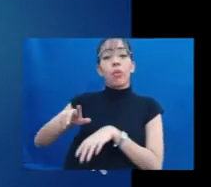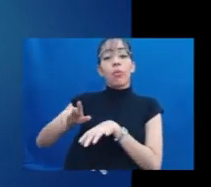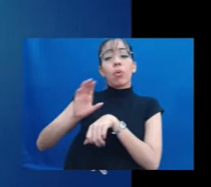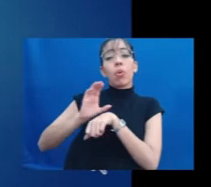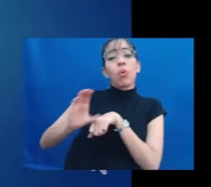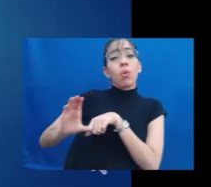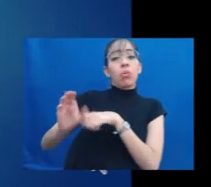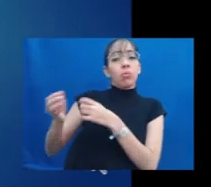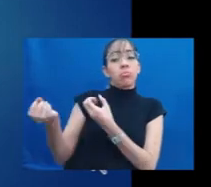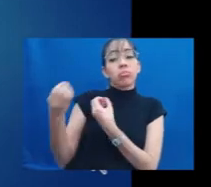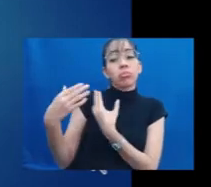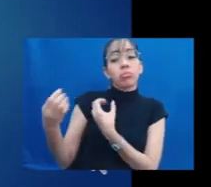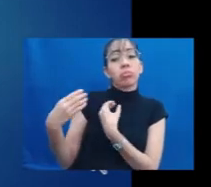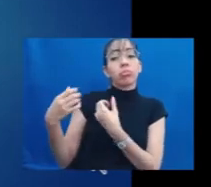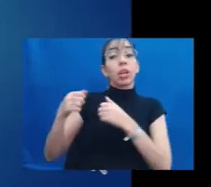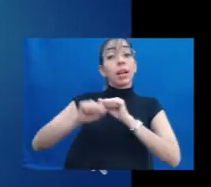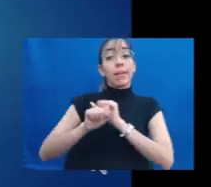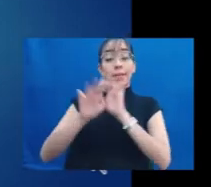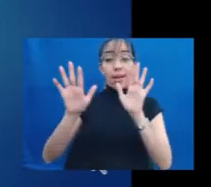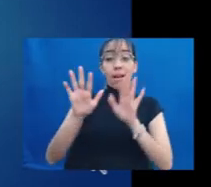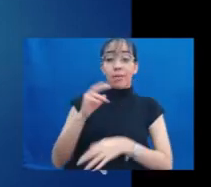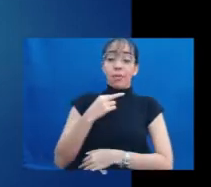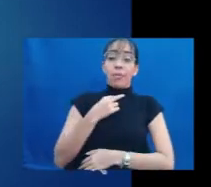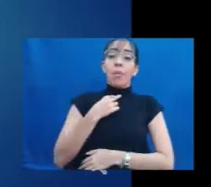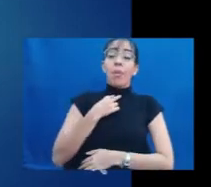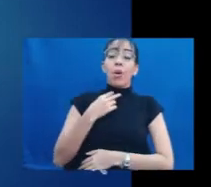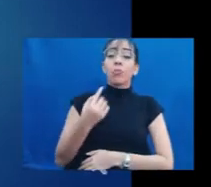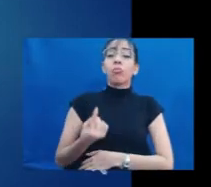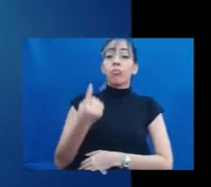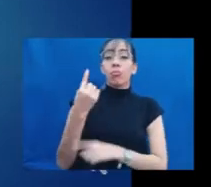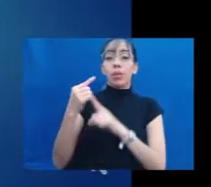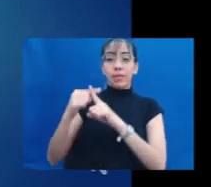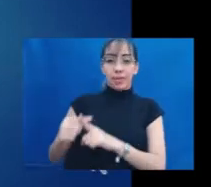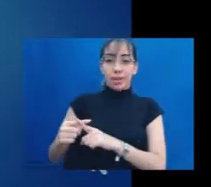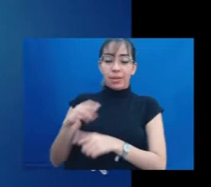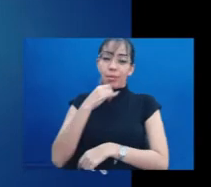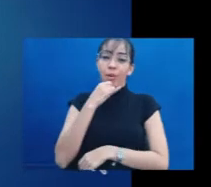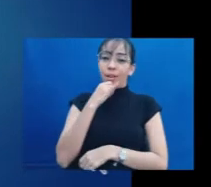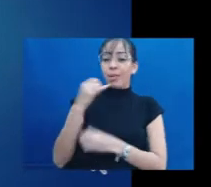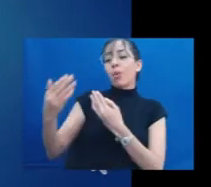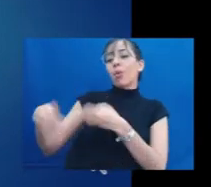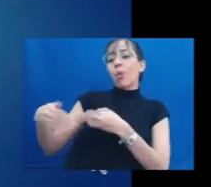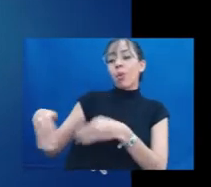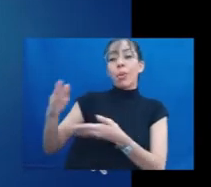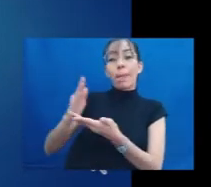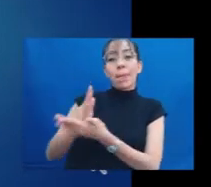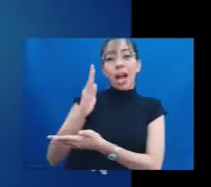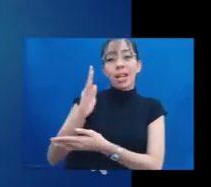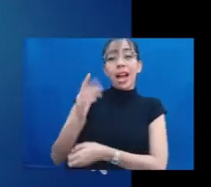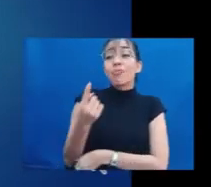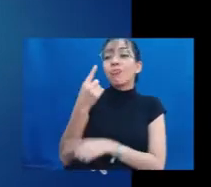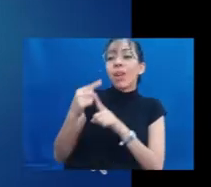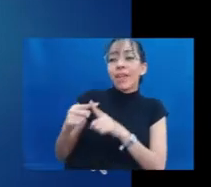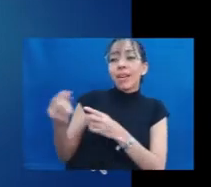reciclagem, que essa capacitação ela não seja, né, só quando a pessoa passa no concurso, quando